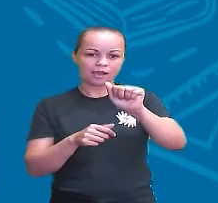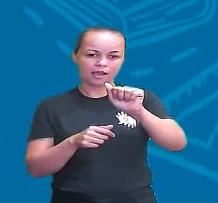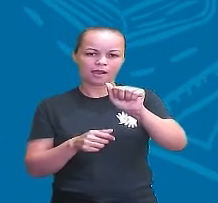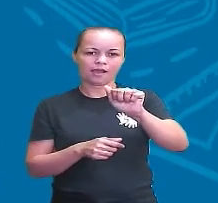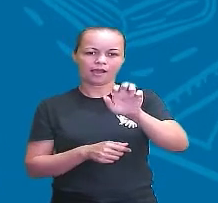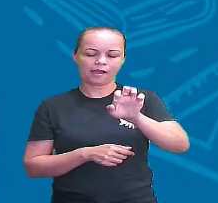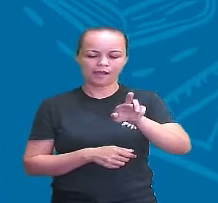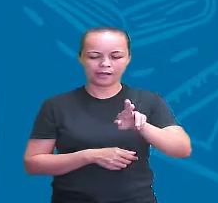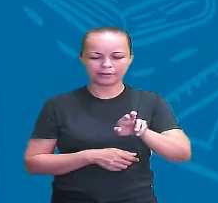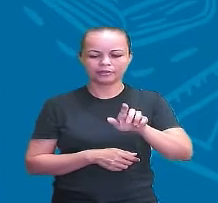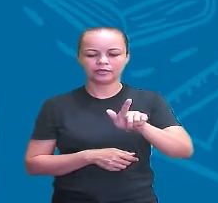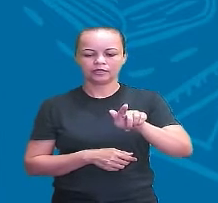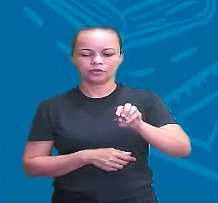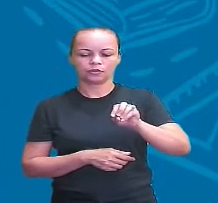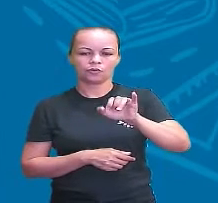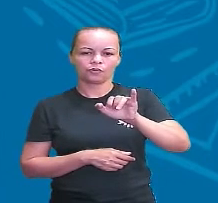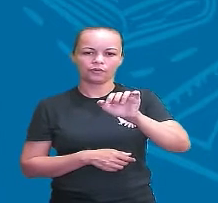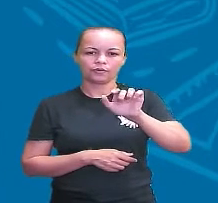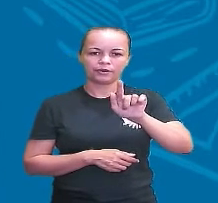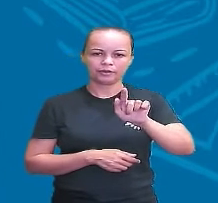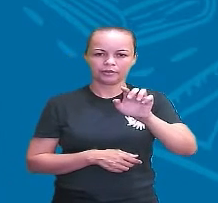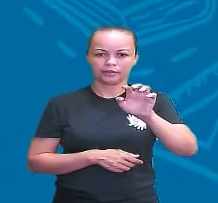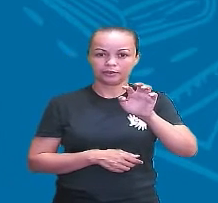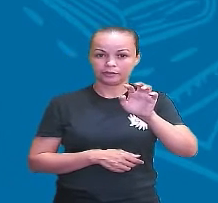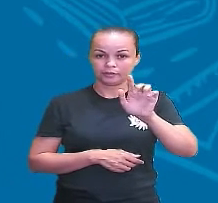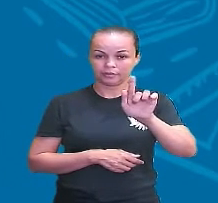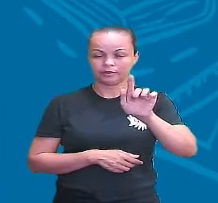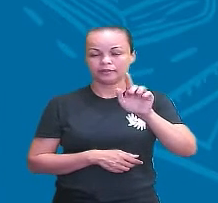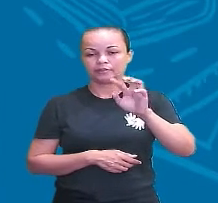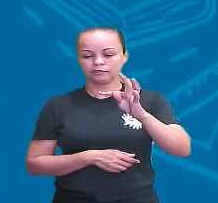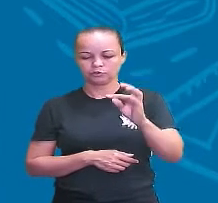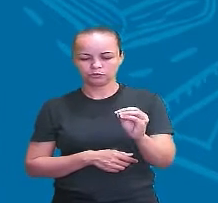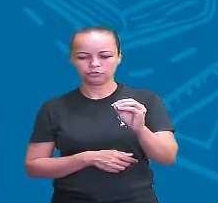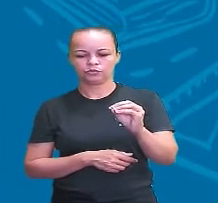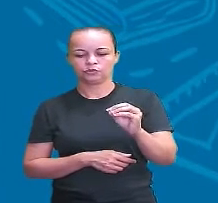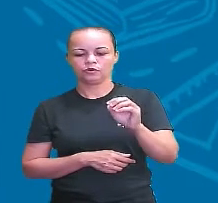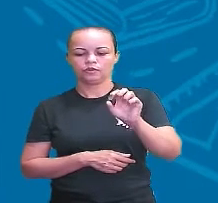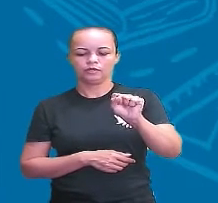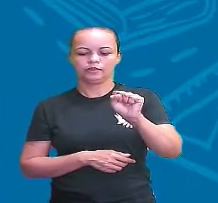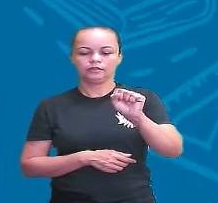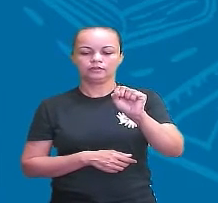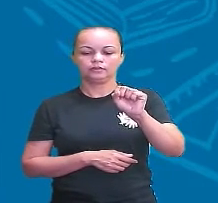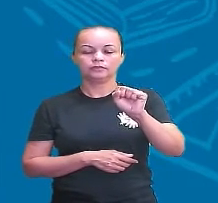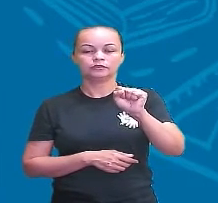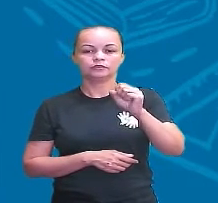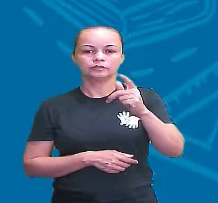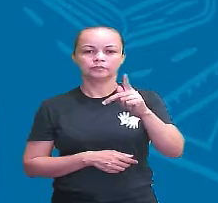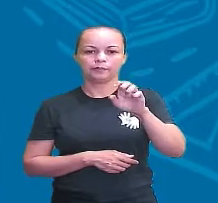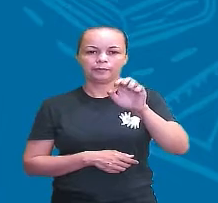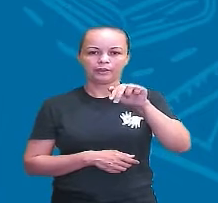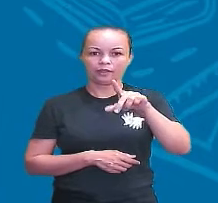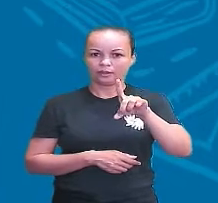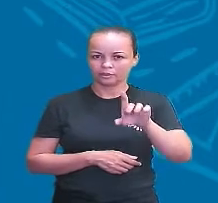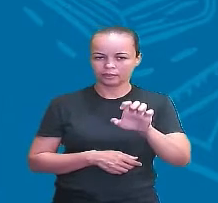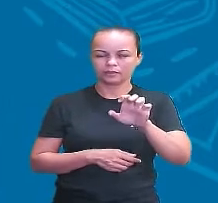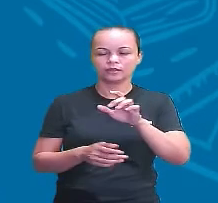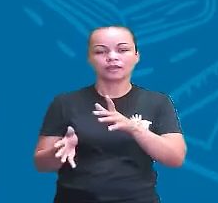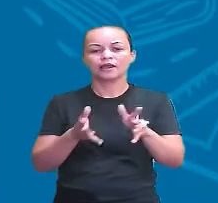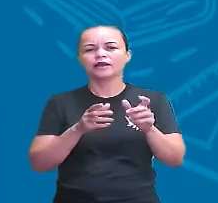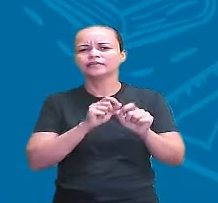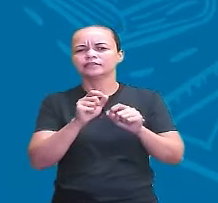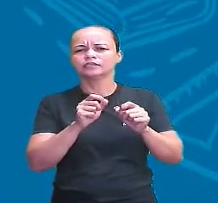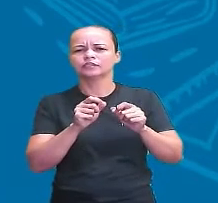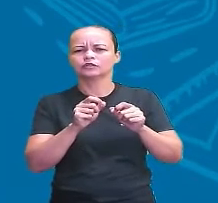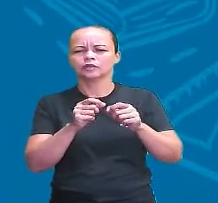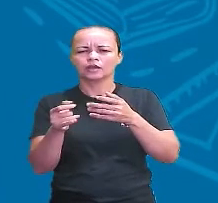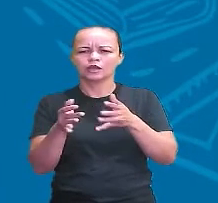tá? O complemento seria are not going to spend, will spend ou will not spend. Nota que a minha